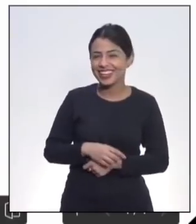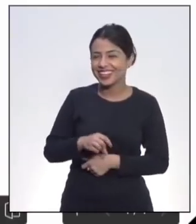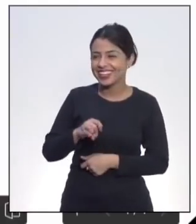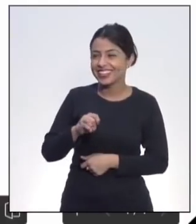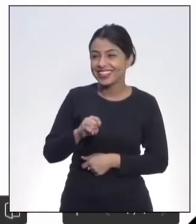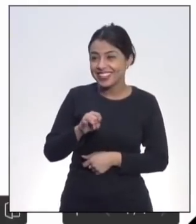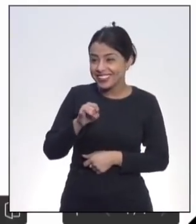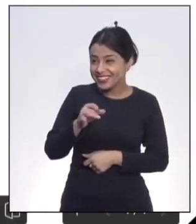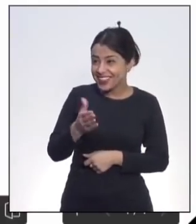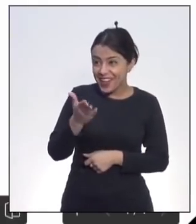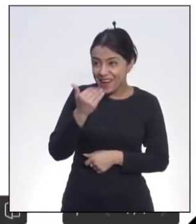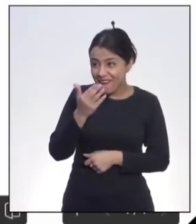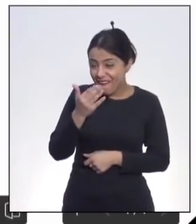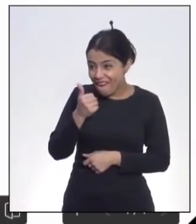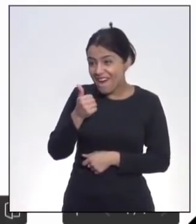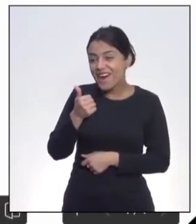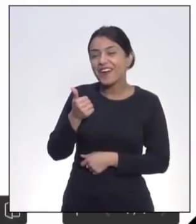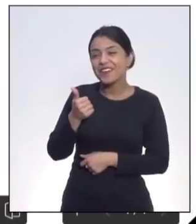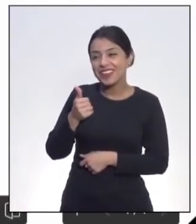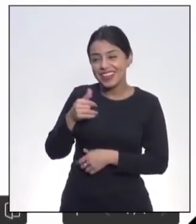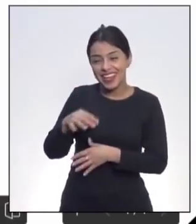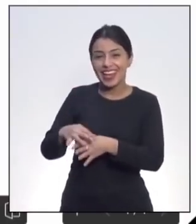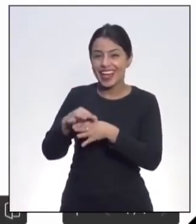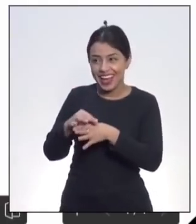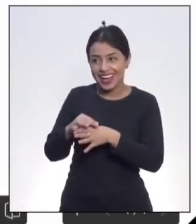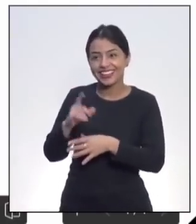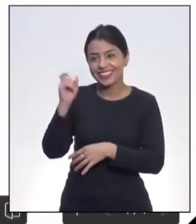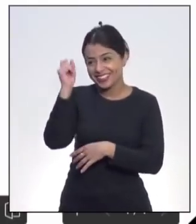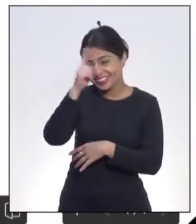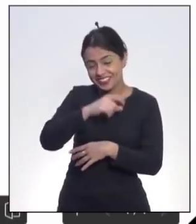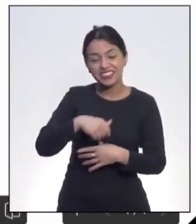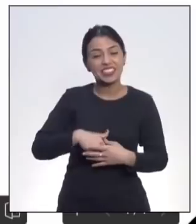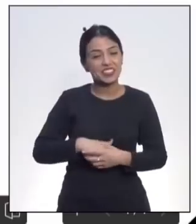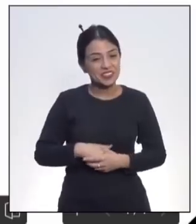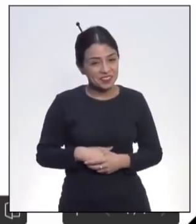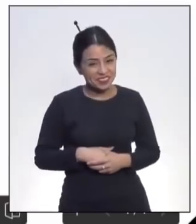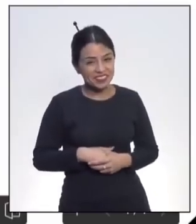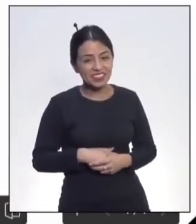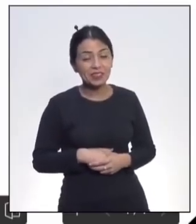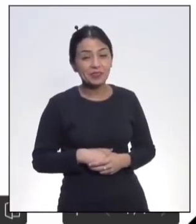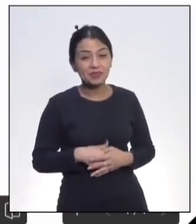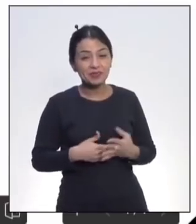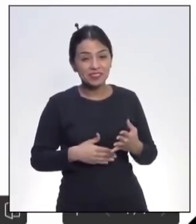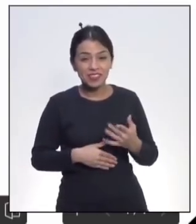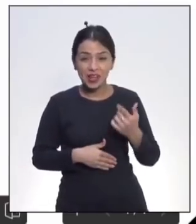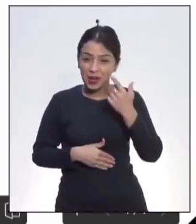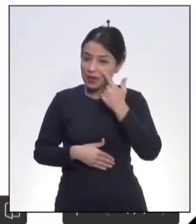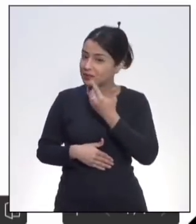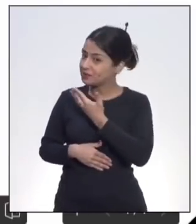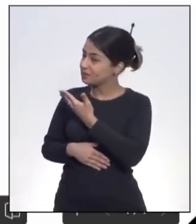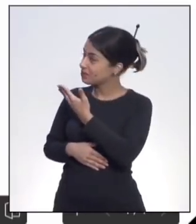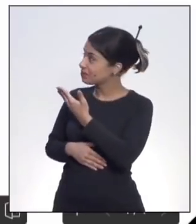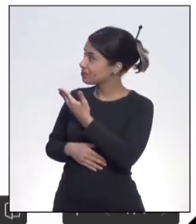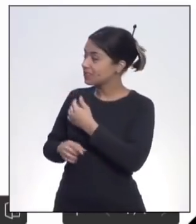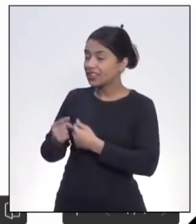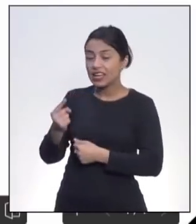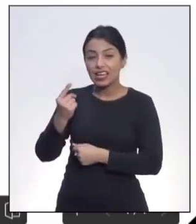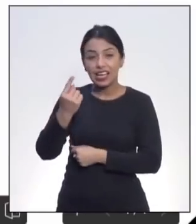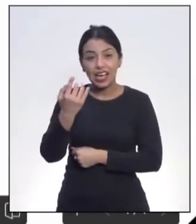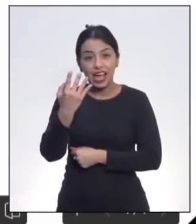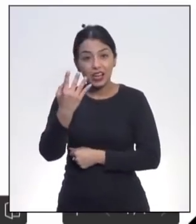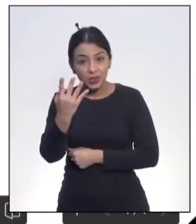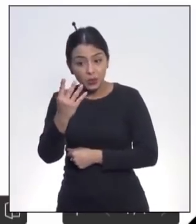carne. 14 quilogramas. Portanto, aí eu tenho 14 vezes 1.000. Portanto,